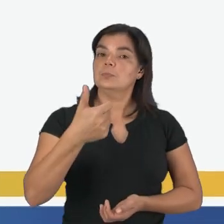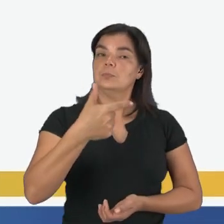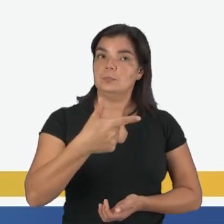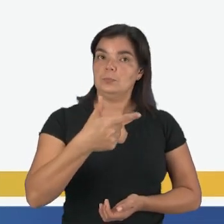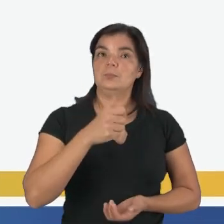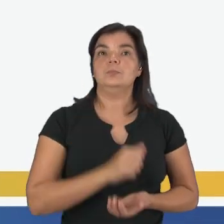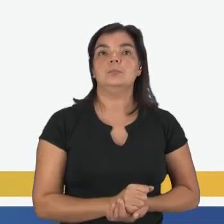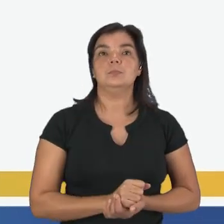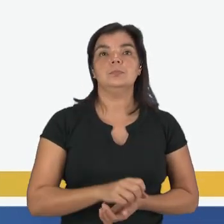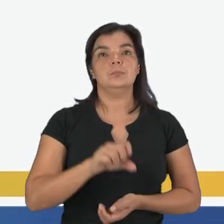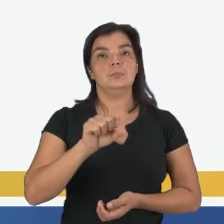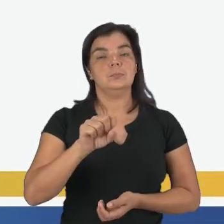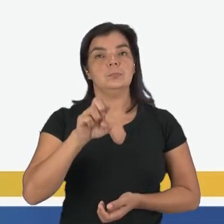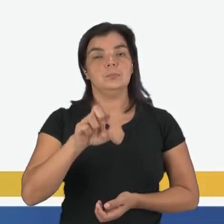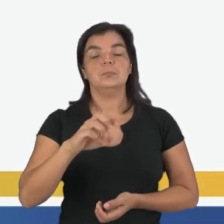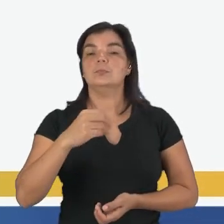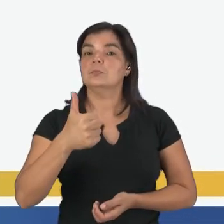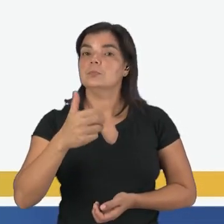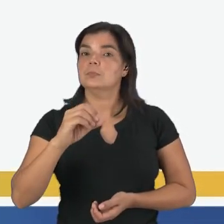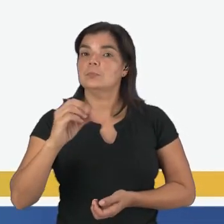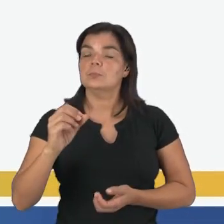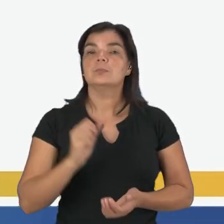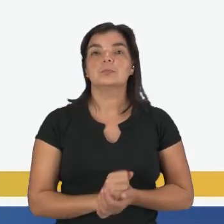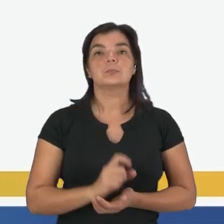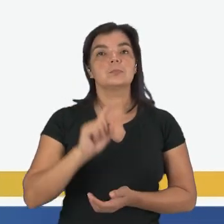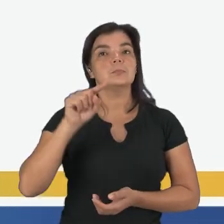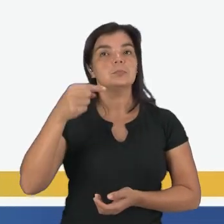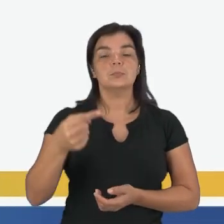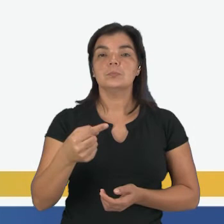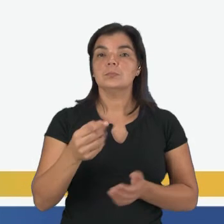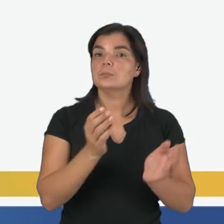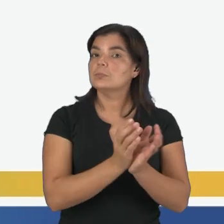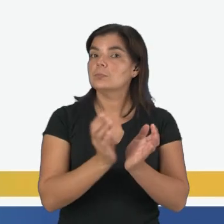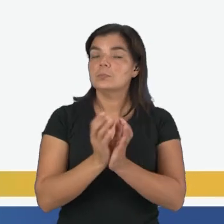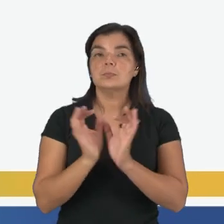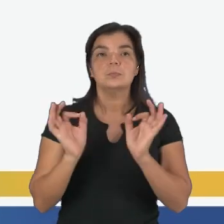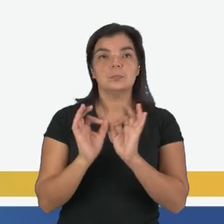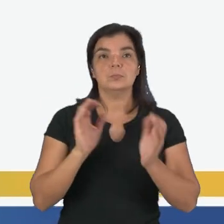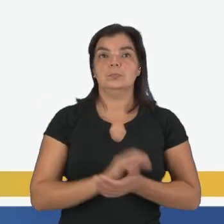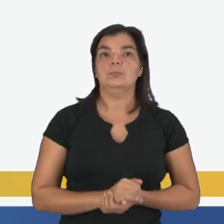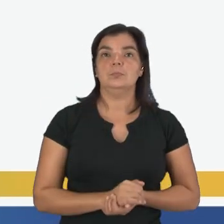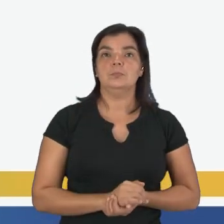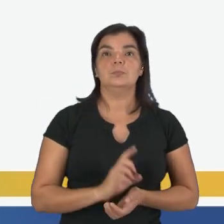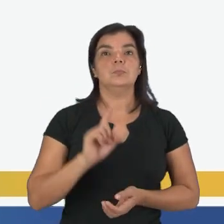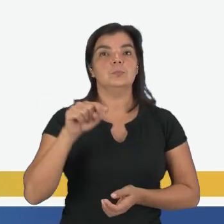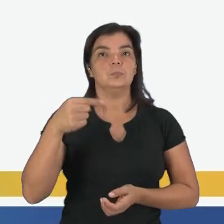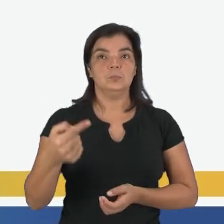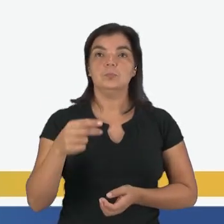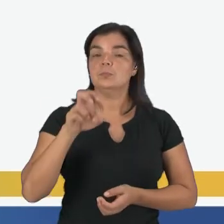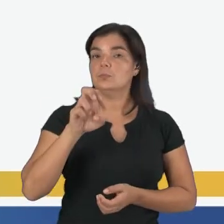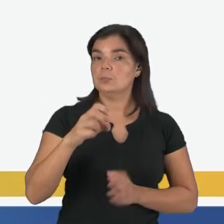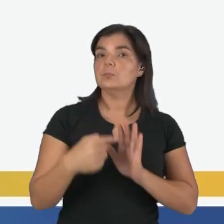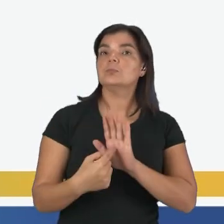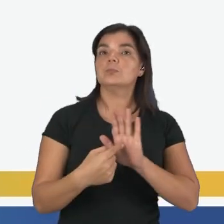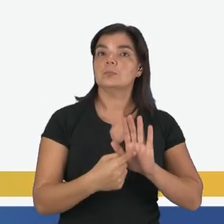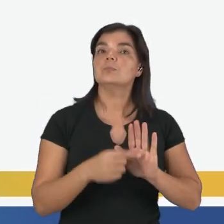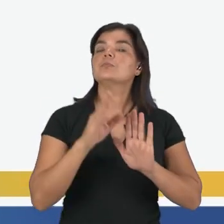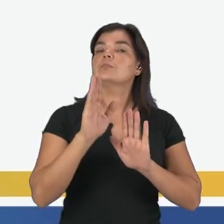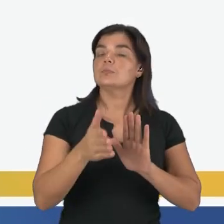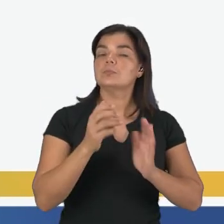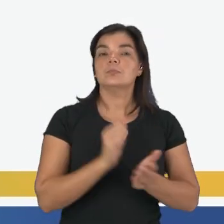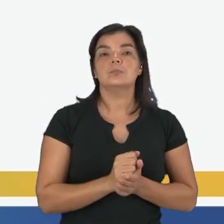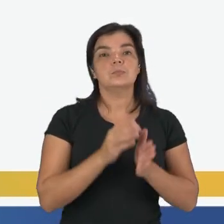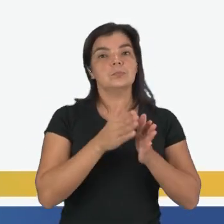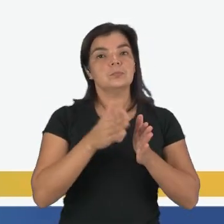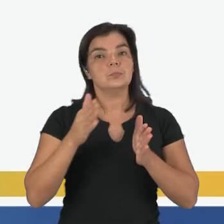85 centésimos. Porque nas outras classes não estão sendo ocupadas. Agora, o outro 5 que aparece, ele já aparece na